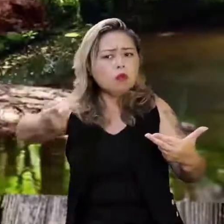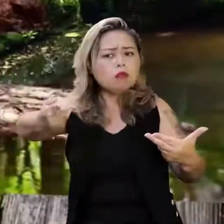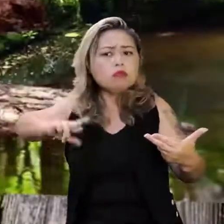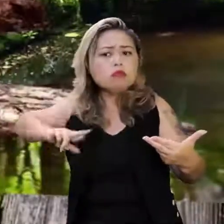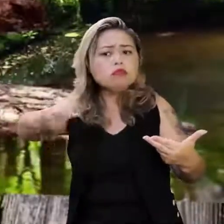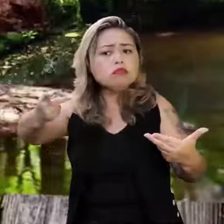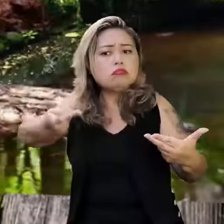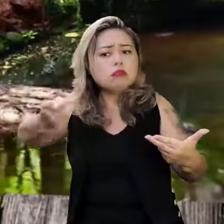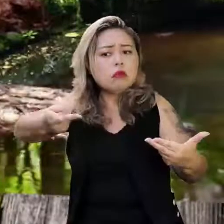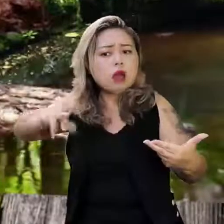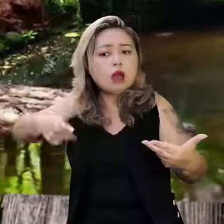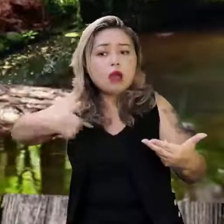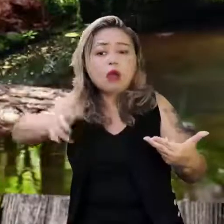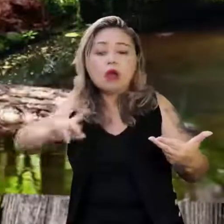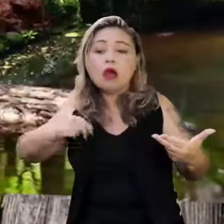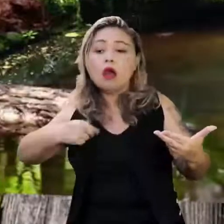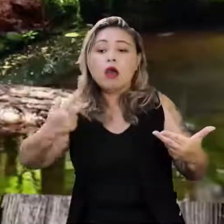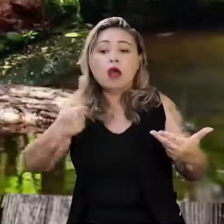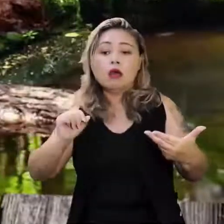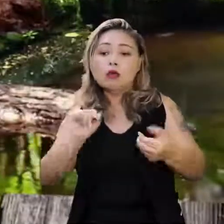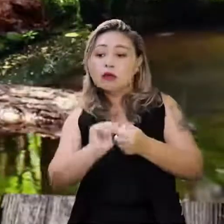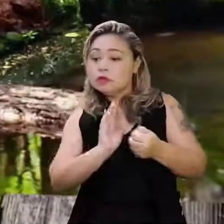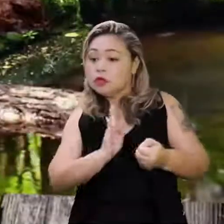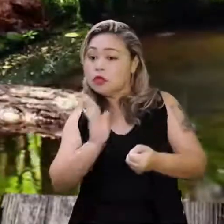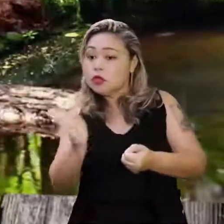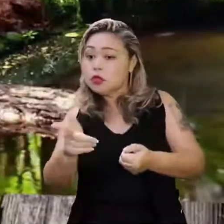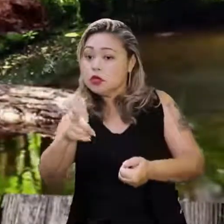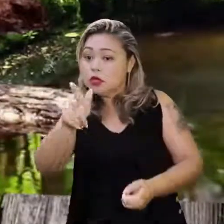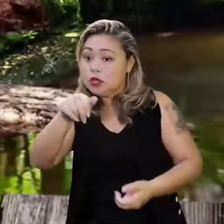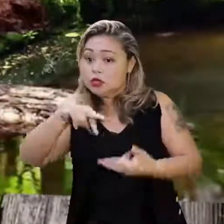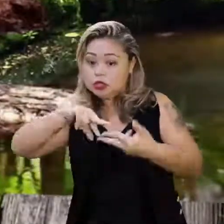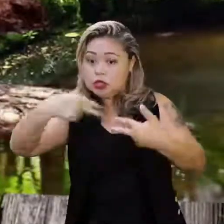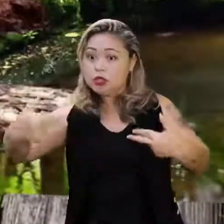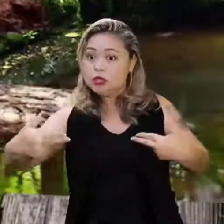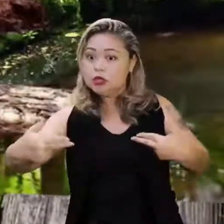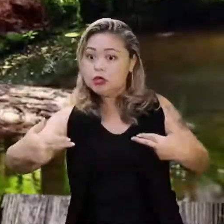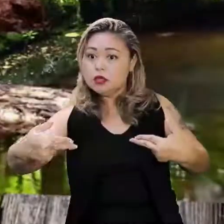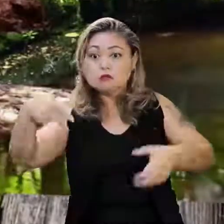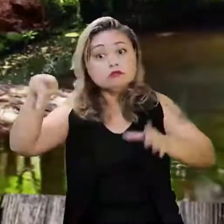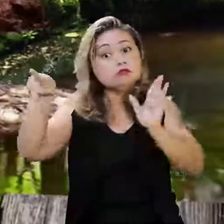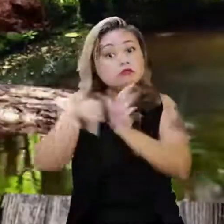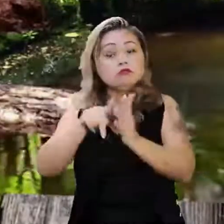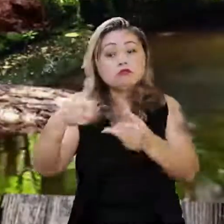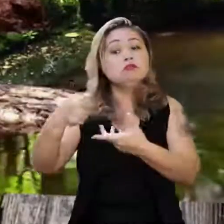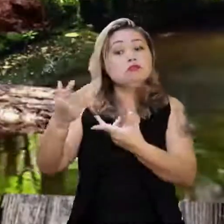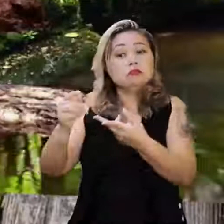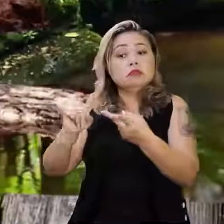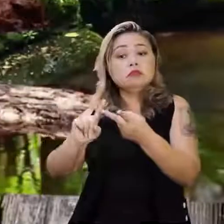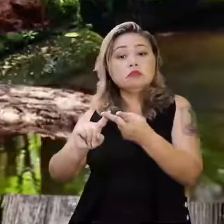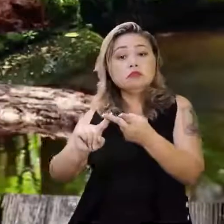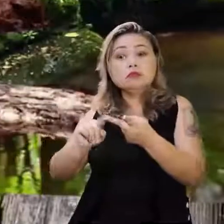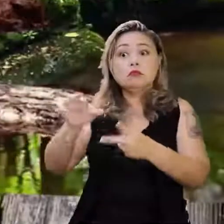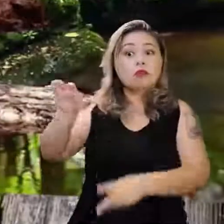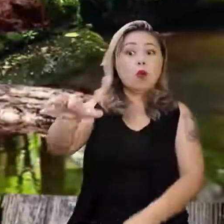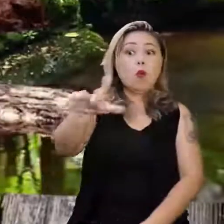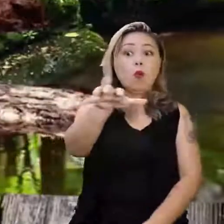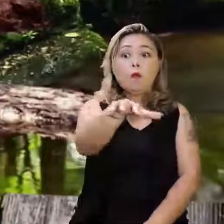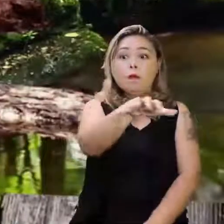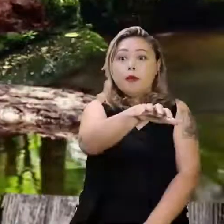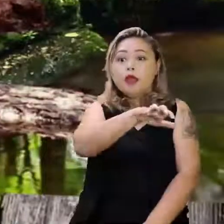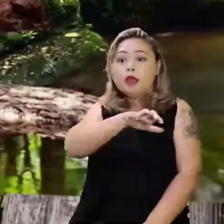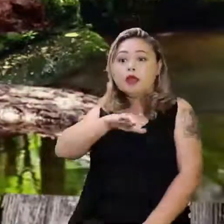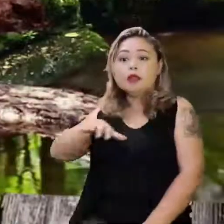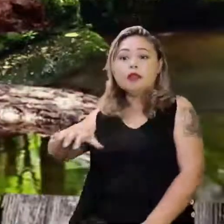ocorrendo de natureza gênica, genética, de natureza